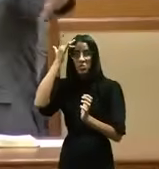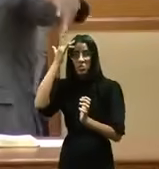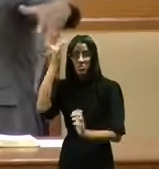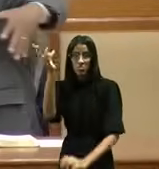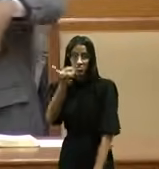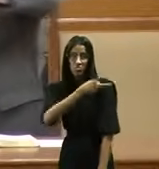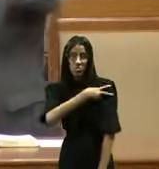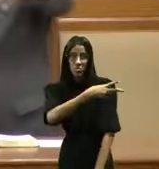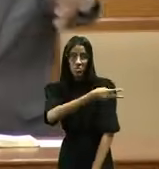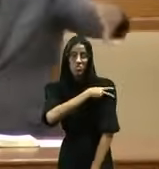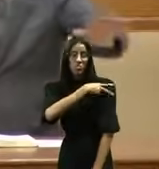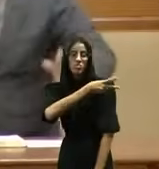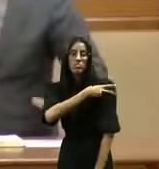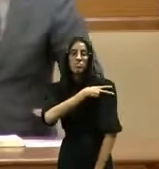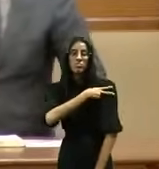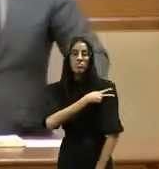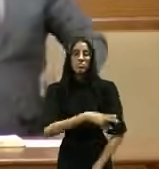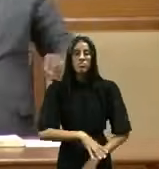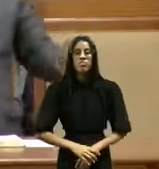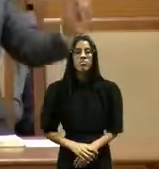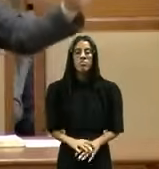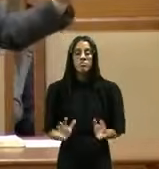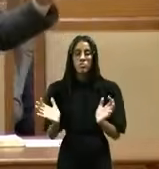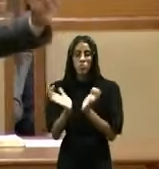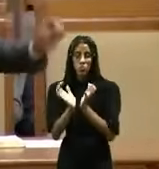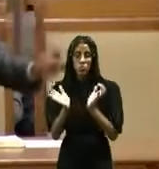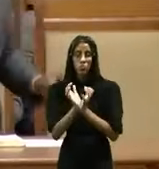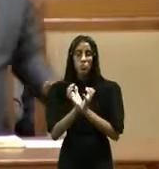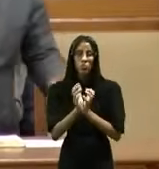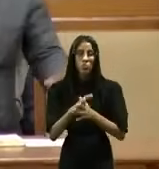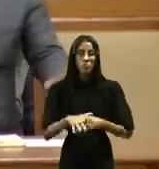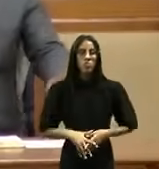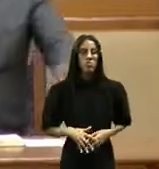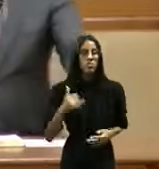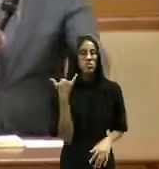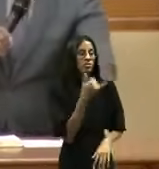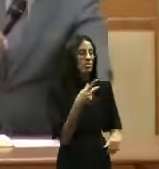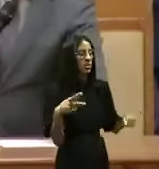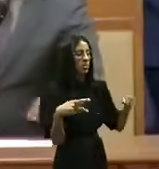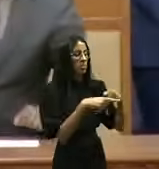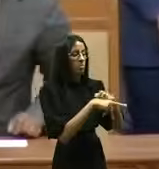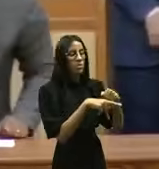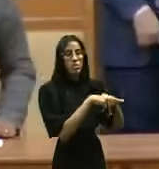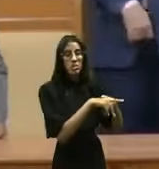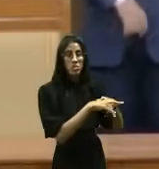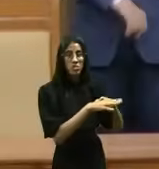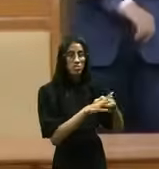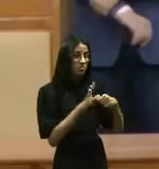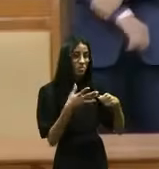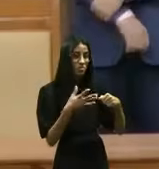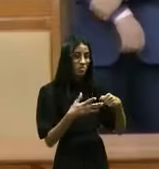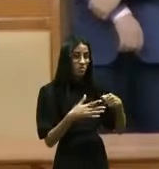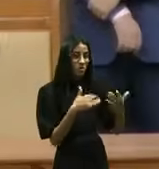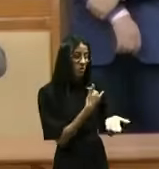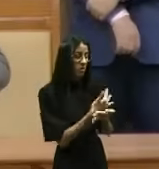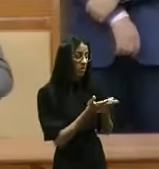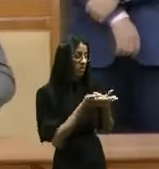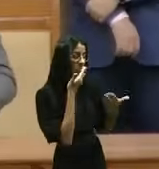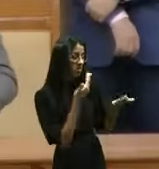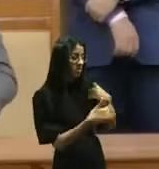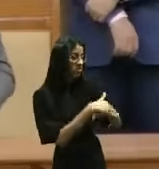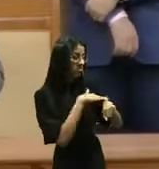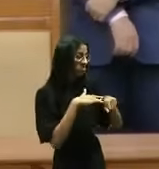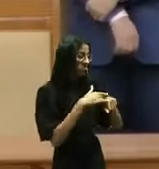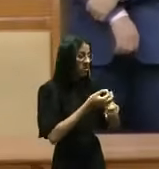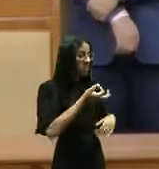chefões da Fé eles colocam Pedro na parede e eles fazem interpelações eles fazem